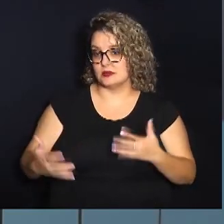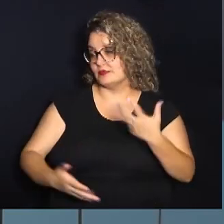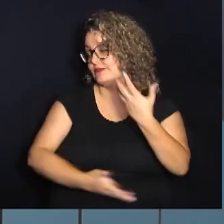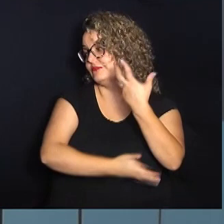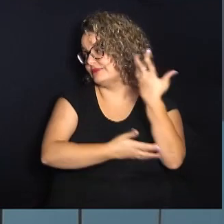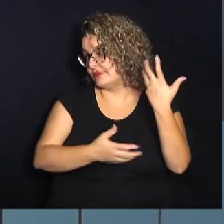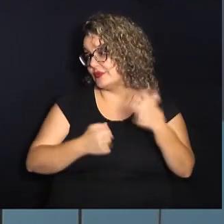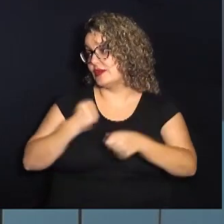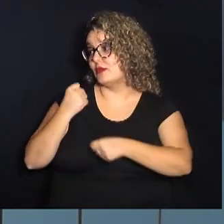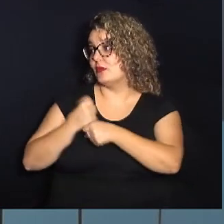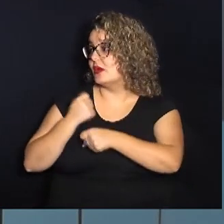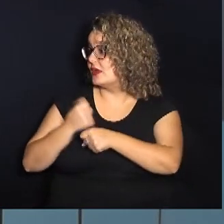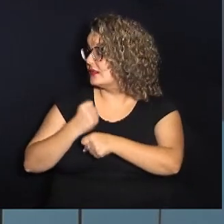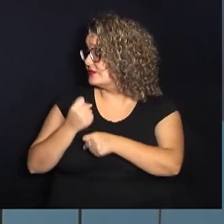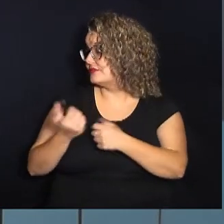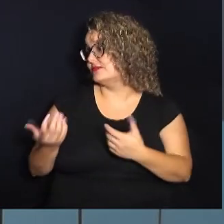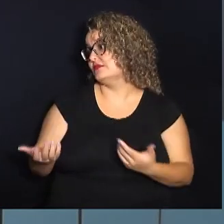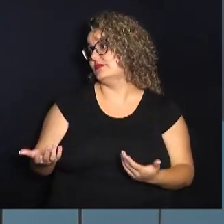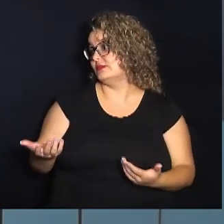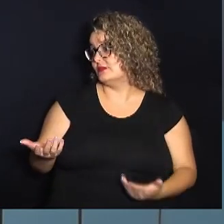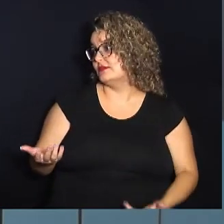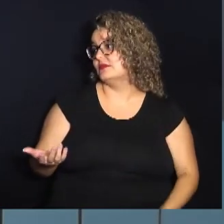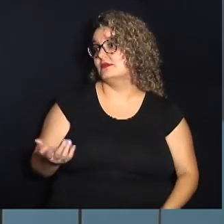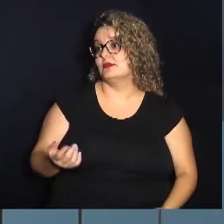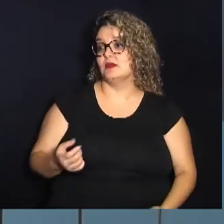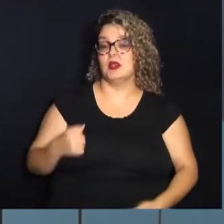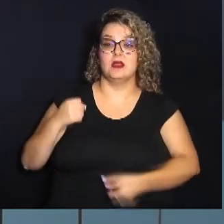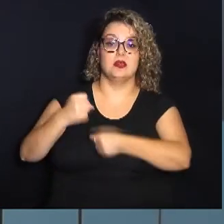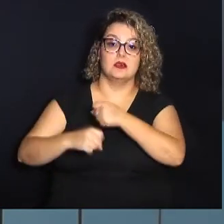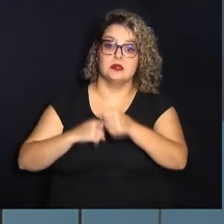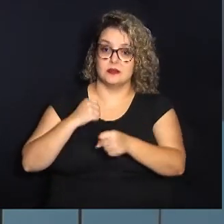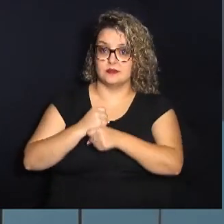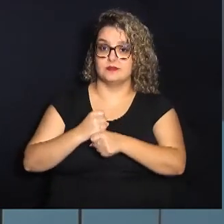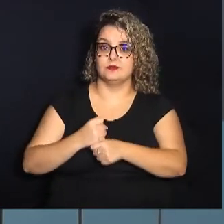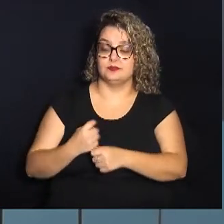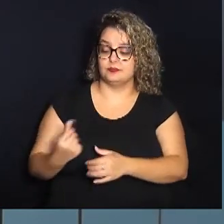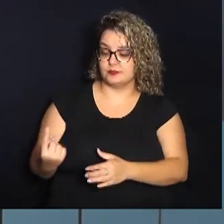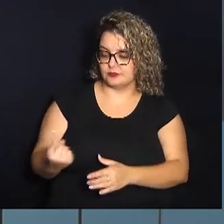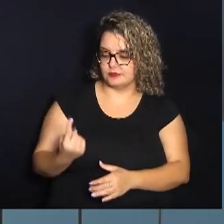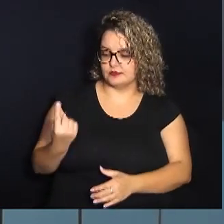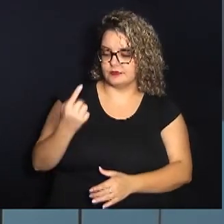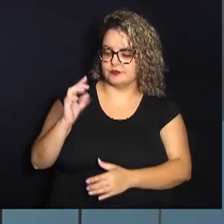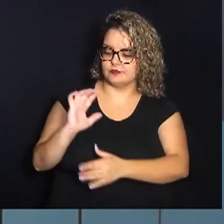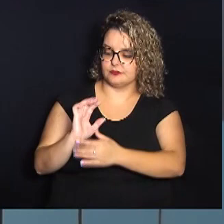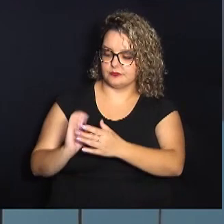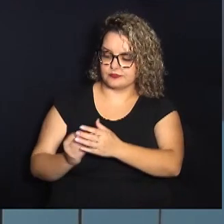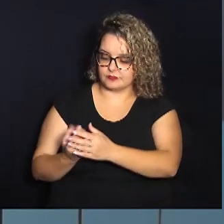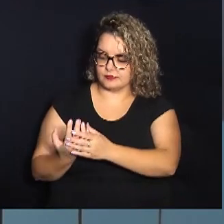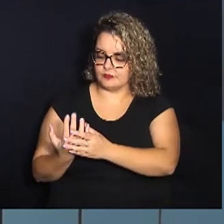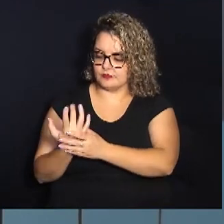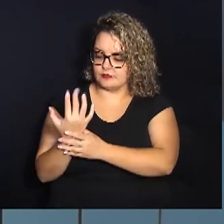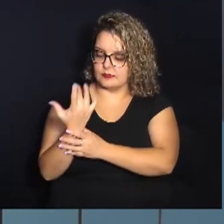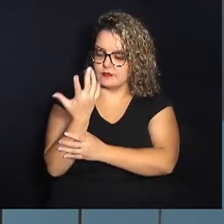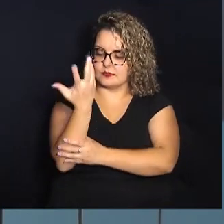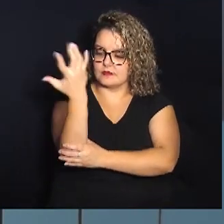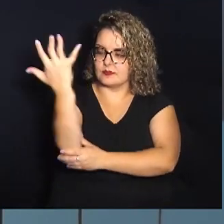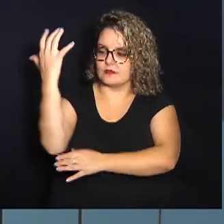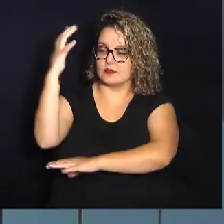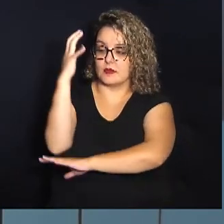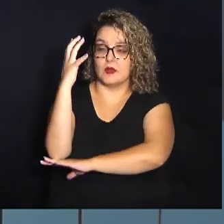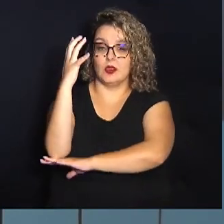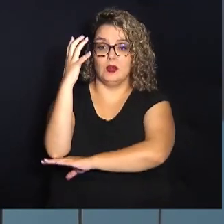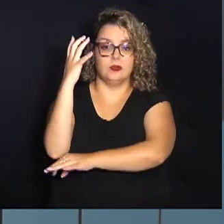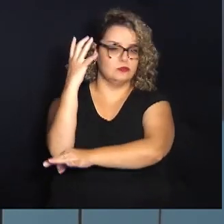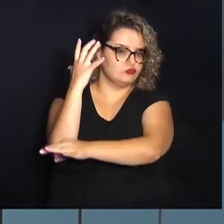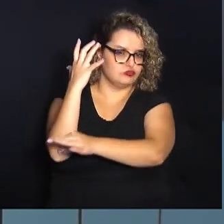gente replanta hoje, mas para uma árvore alcançar e poder estar completa,